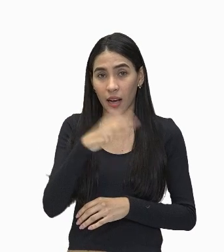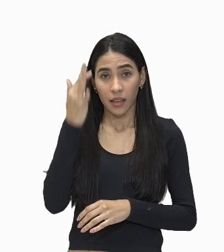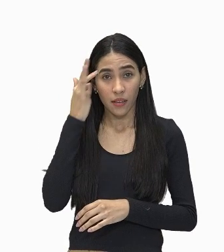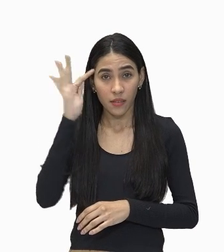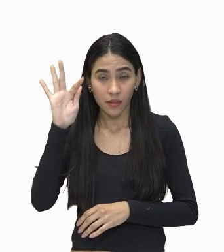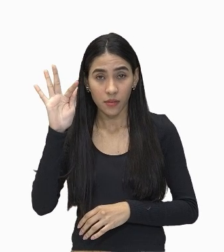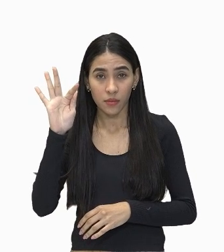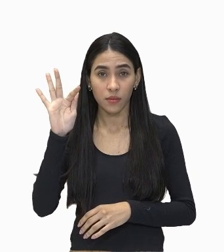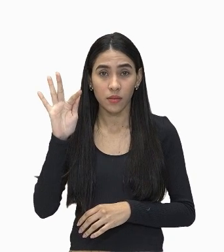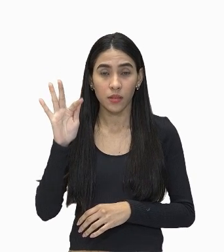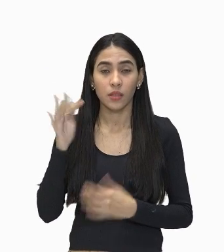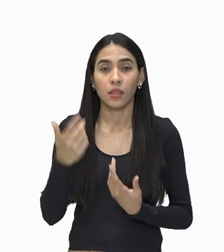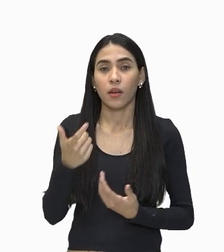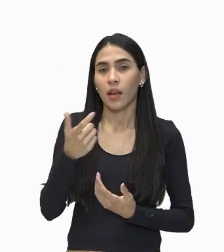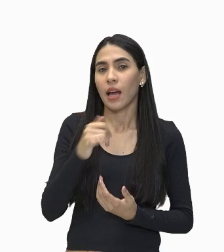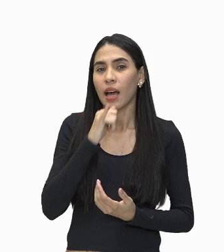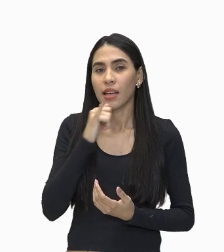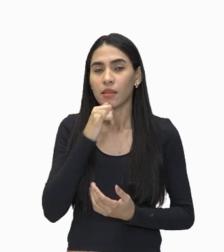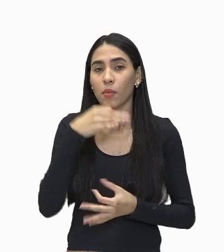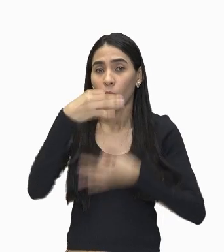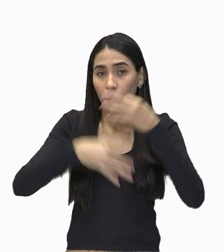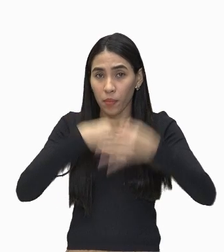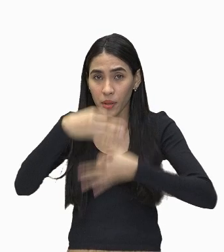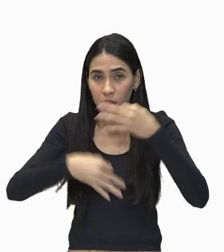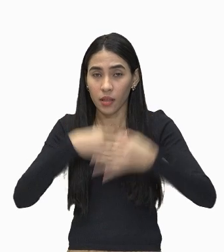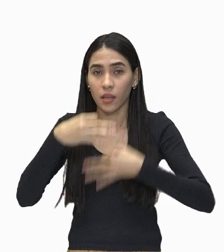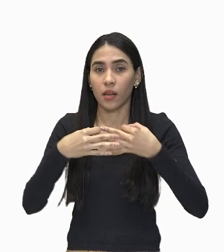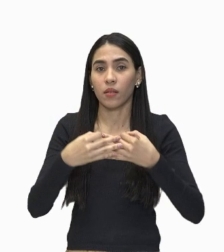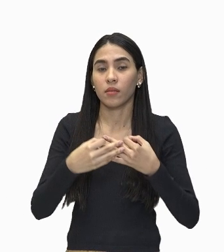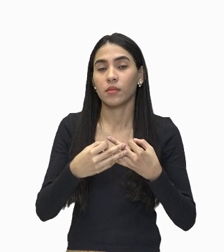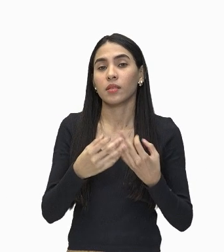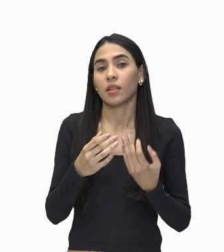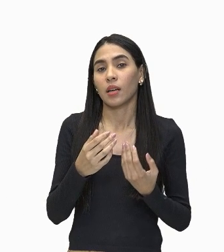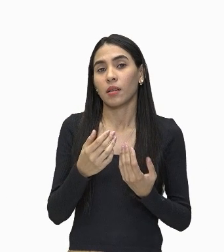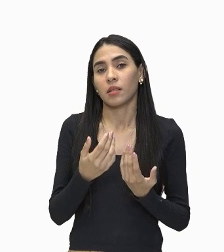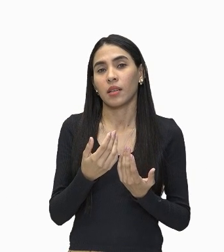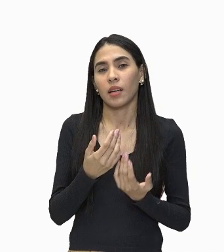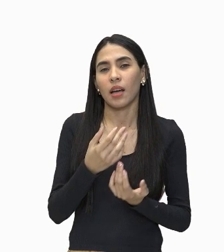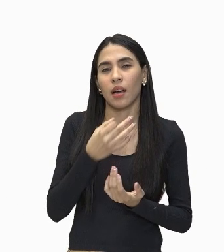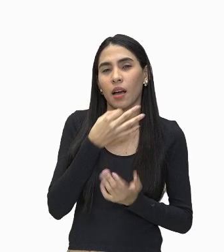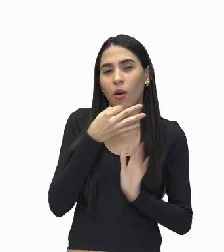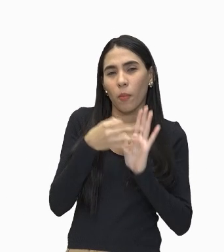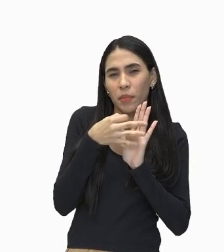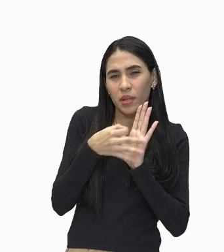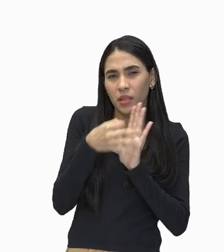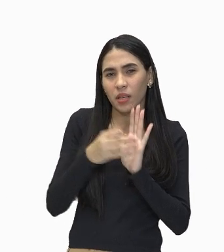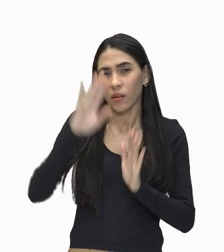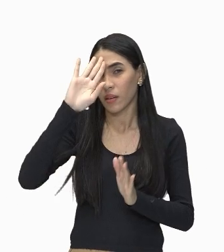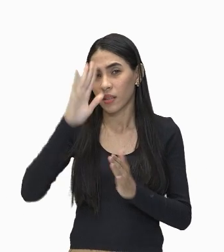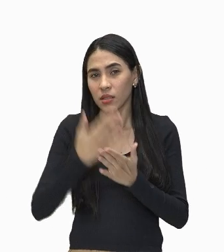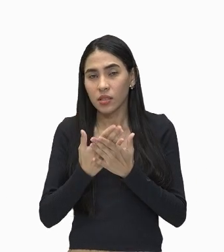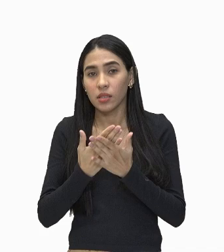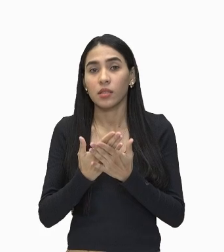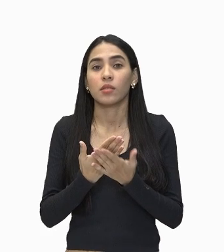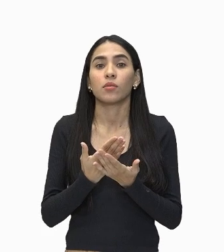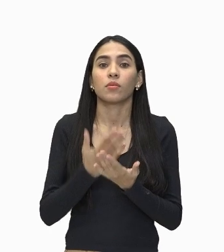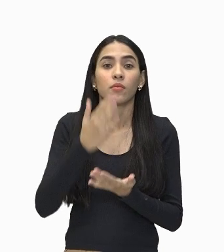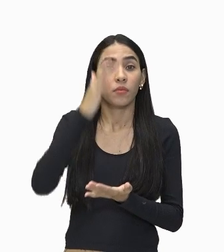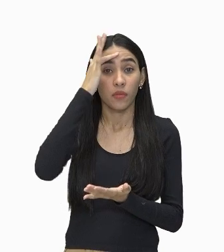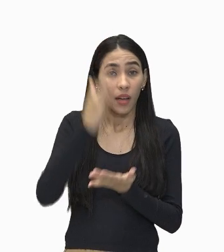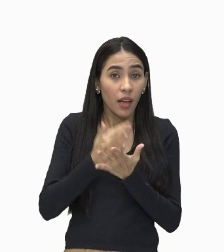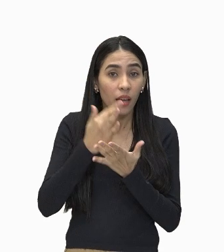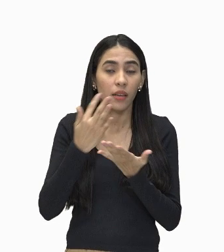comum. Senso comum são opiniões, é aquilo que as pessoas acham, que elas acreditam, né, suas